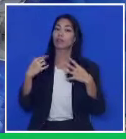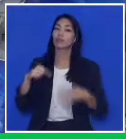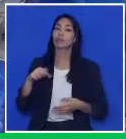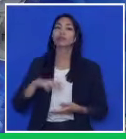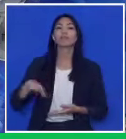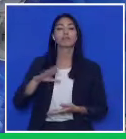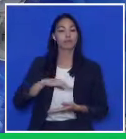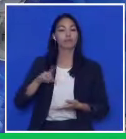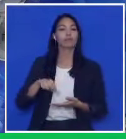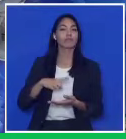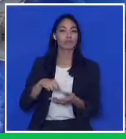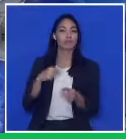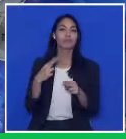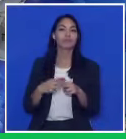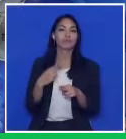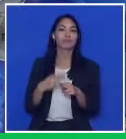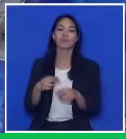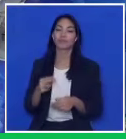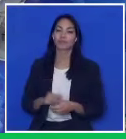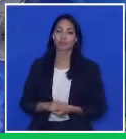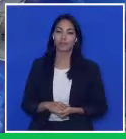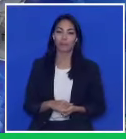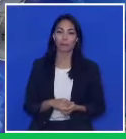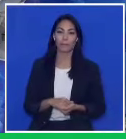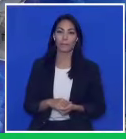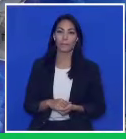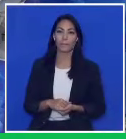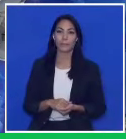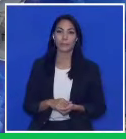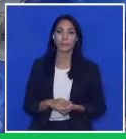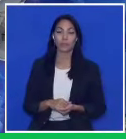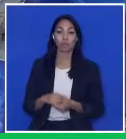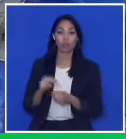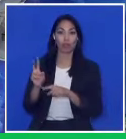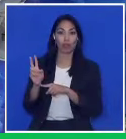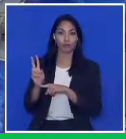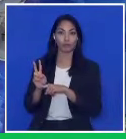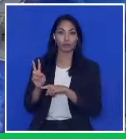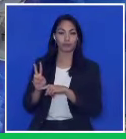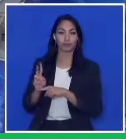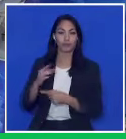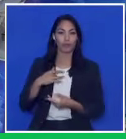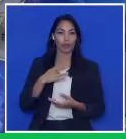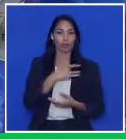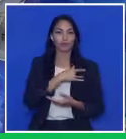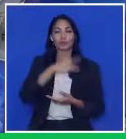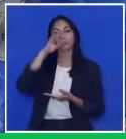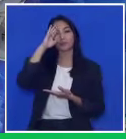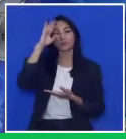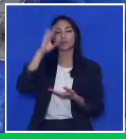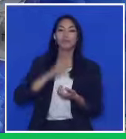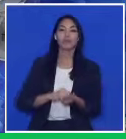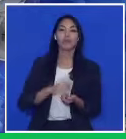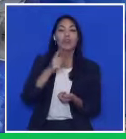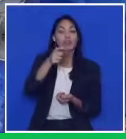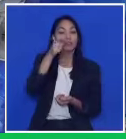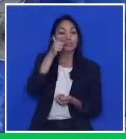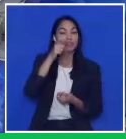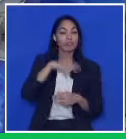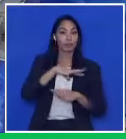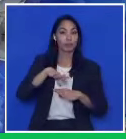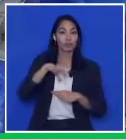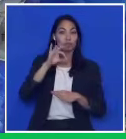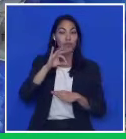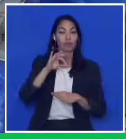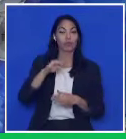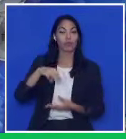realizado sem a presença de plateia aqui no espaço Loterias Caixa, priorizando assim o bem-estar de todos. Você acompanha o